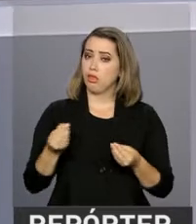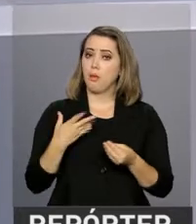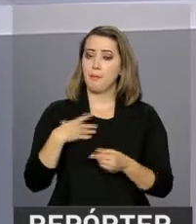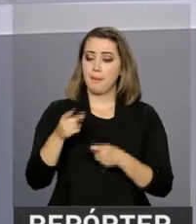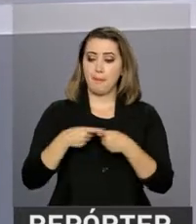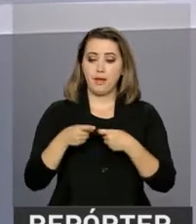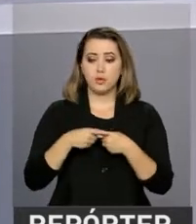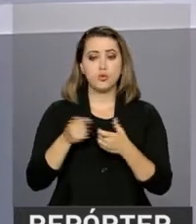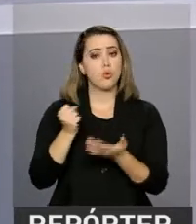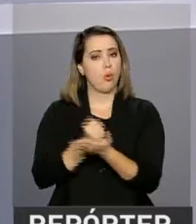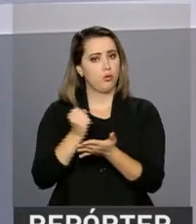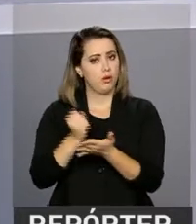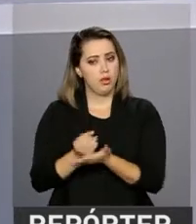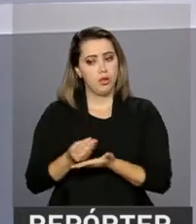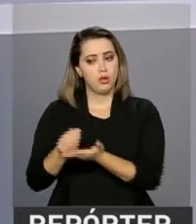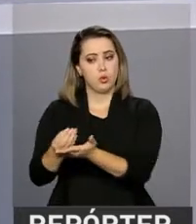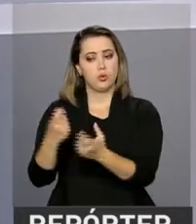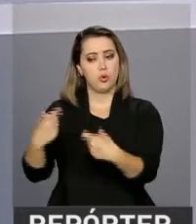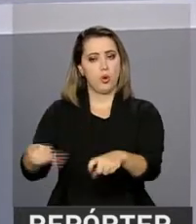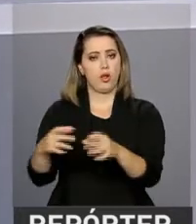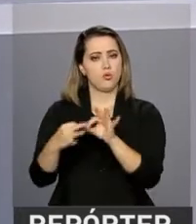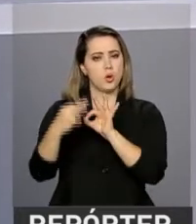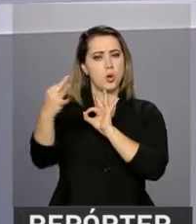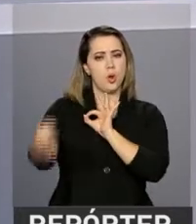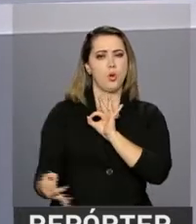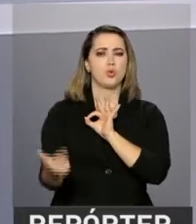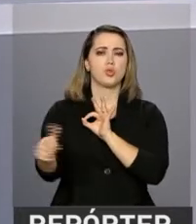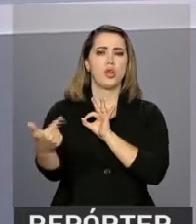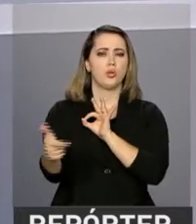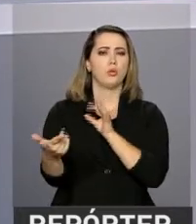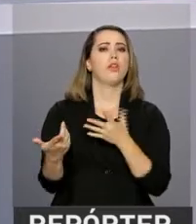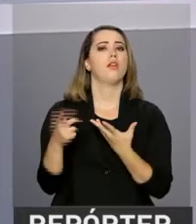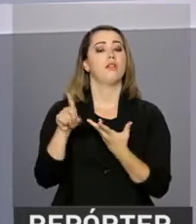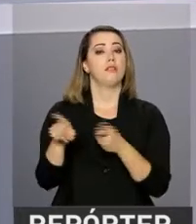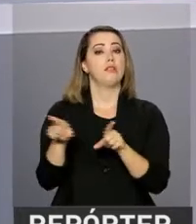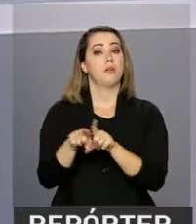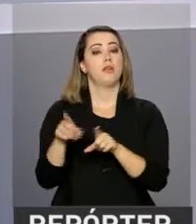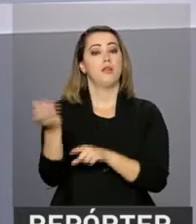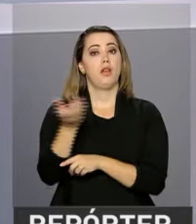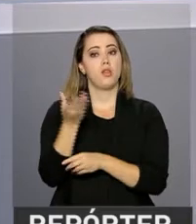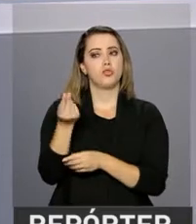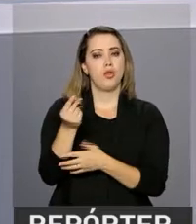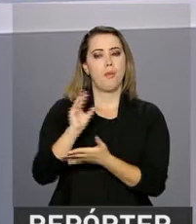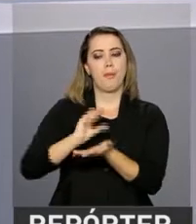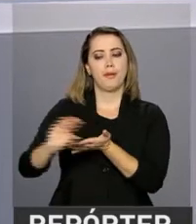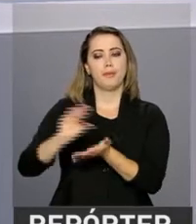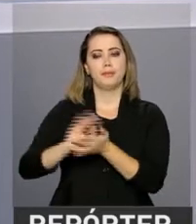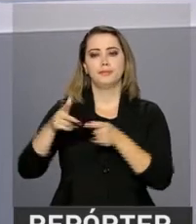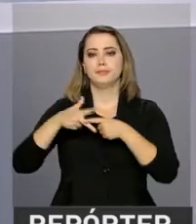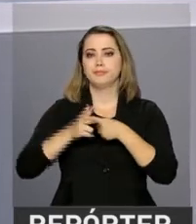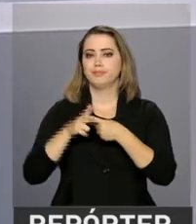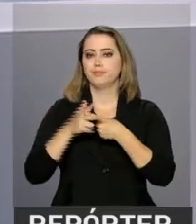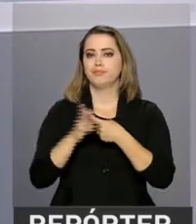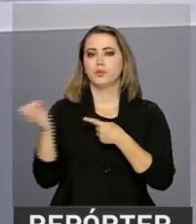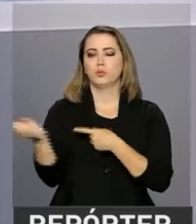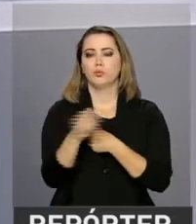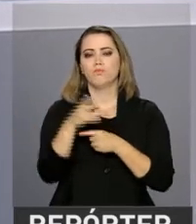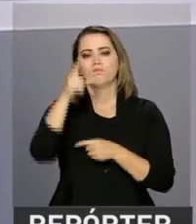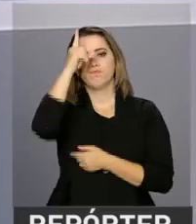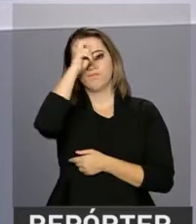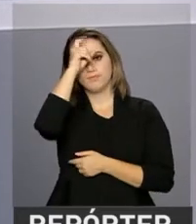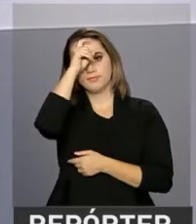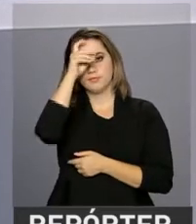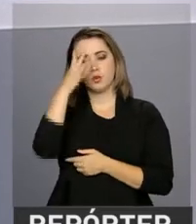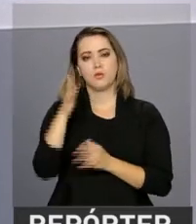há escassez ou ausência desses profissionais, o programa prevê ainda investimentos para a construção e reforma de unidades básicas